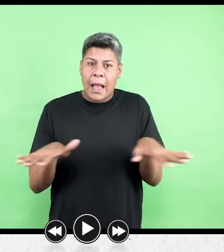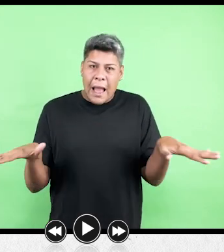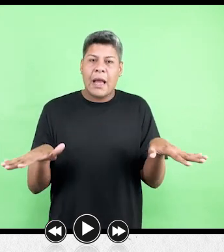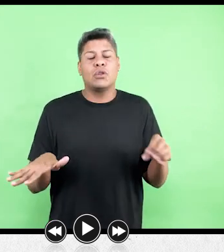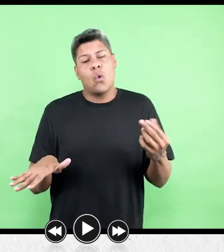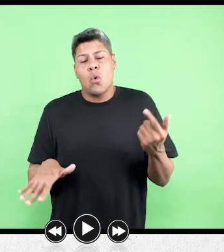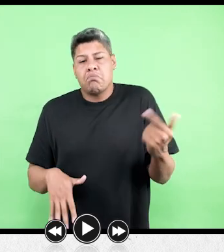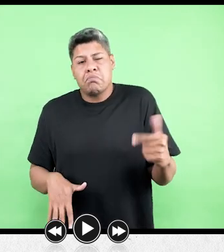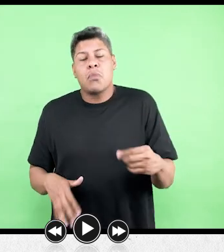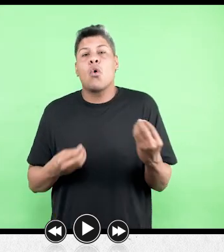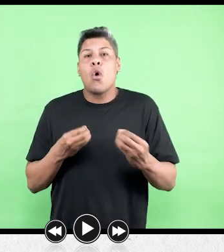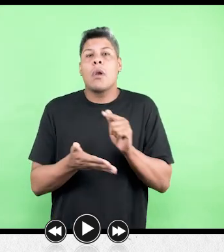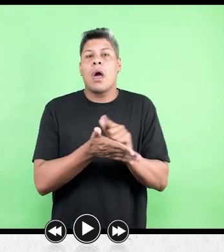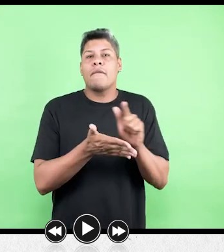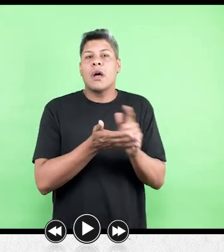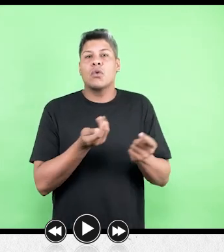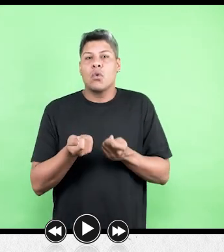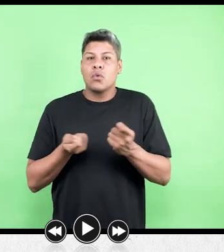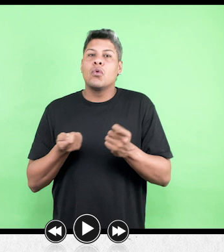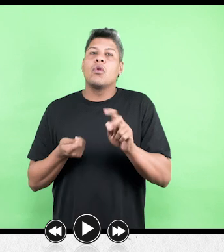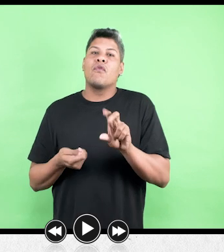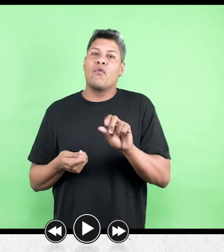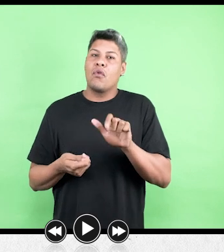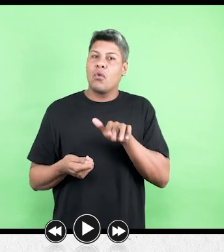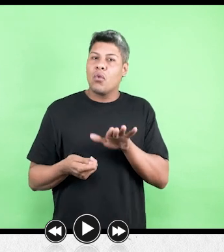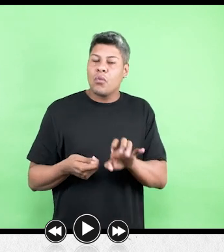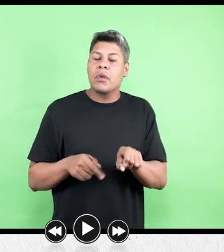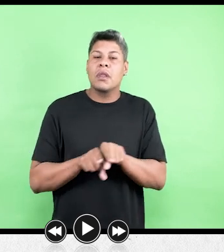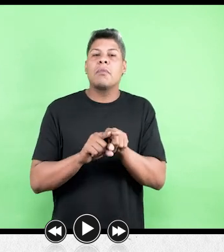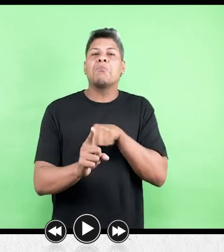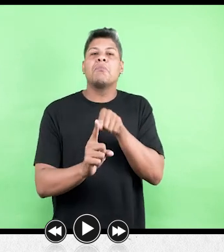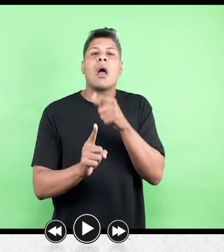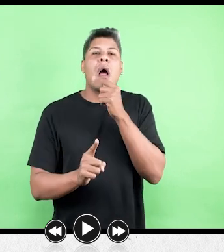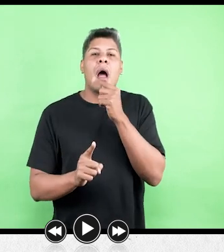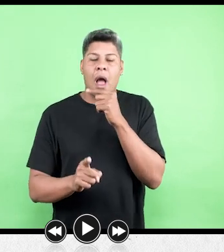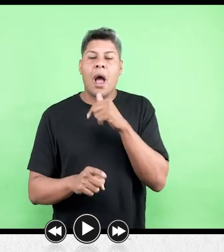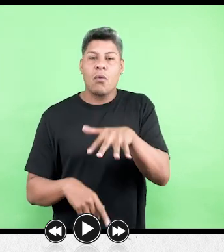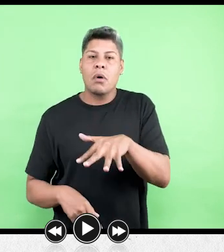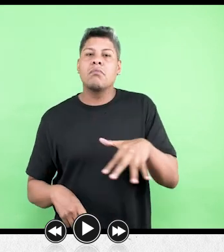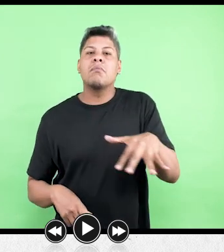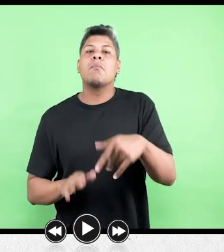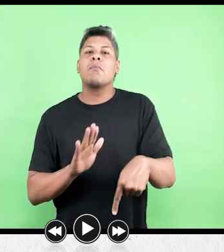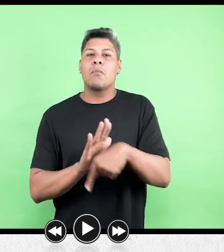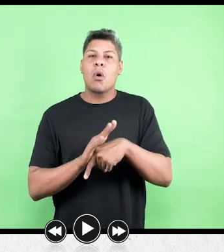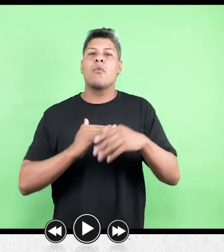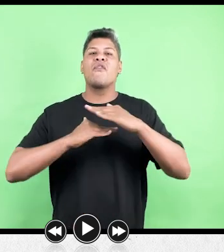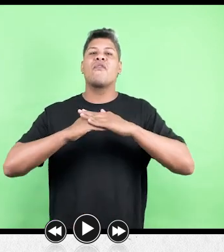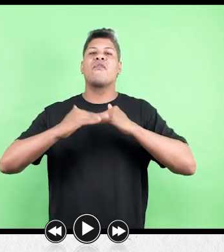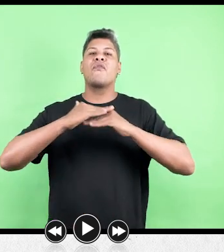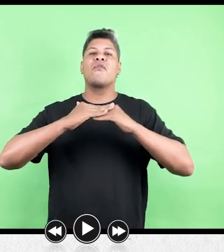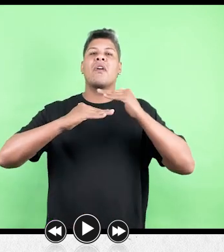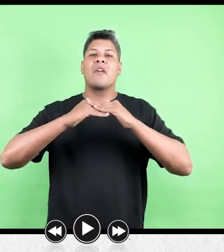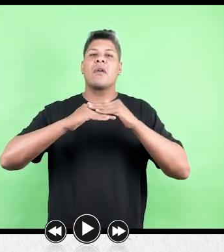estruturas, como que é feita a lavagem e o controle dos volumes, e também a parte de destinação das águas residuárias da filtração e